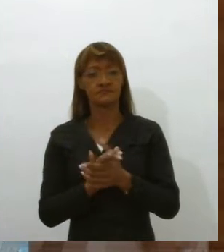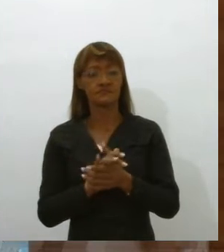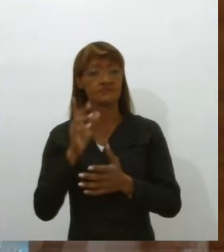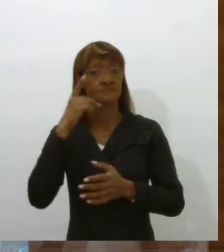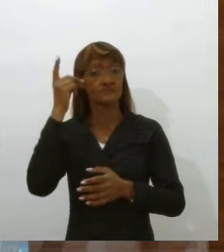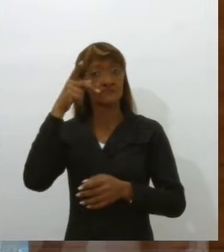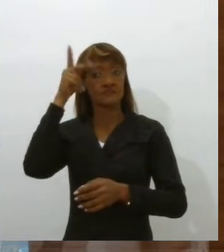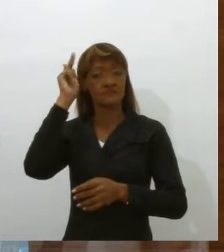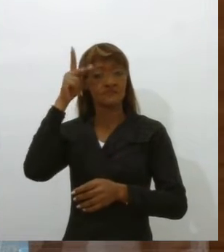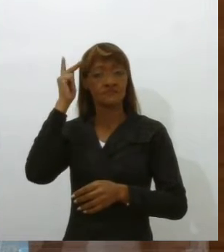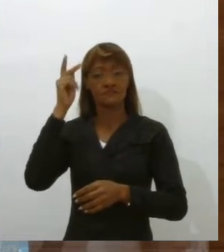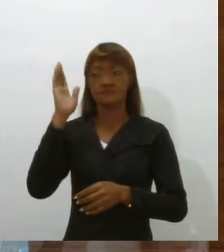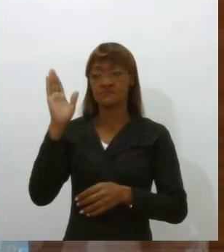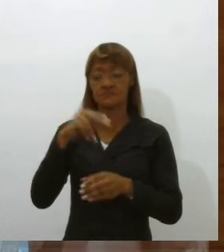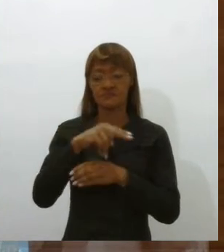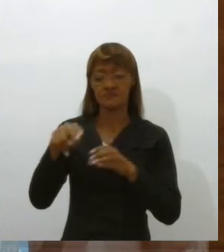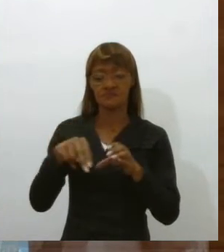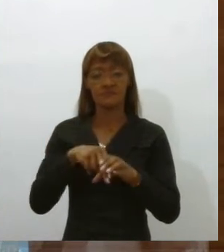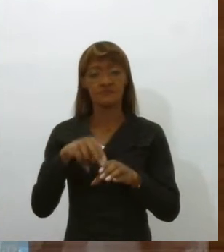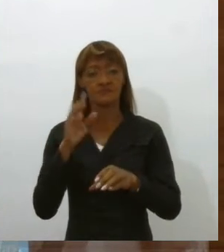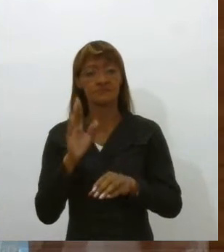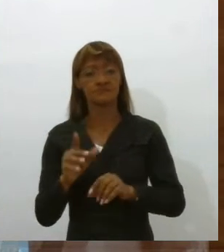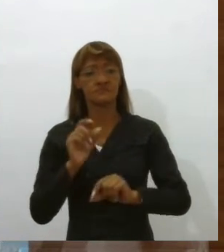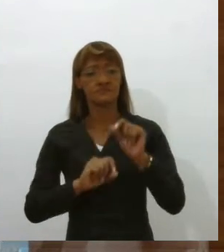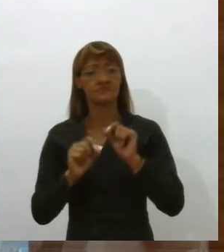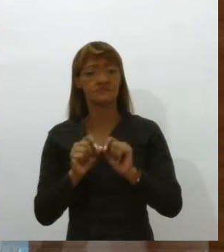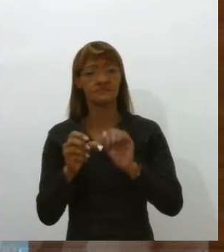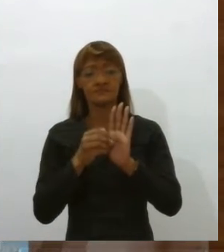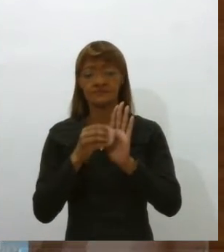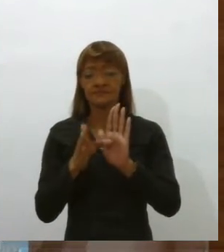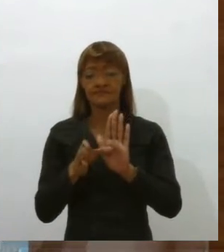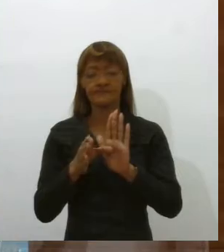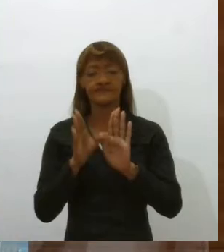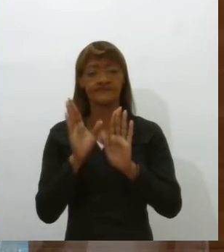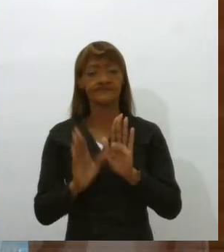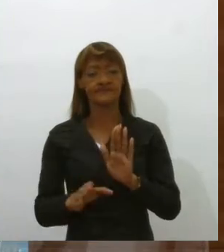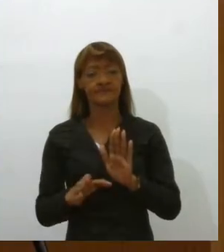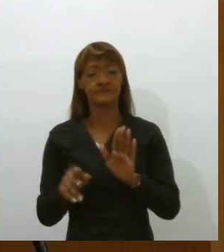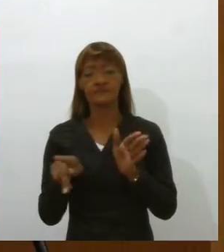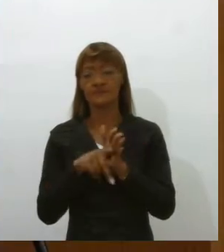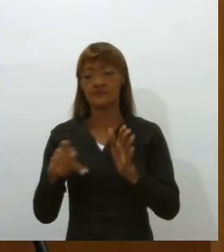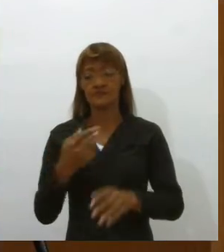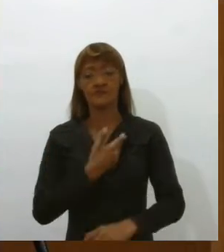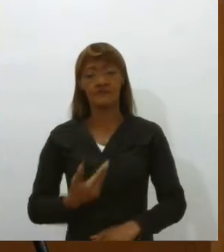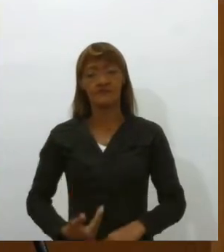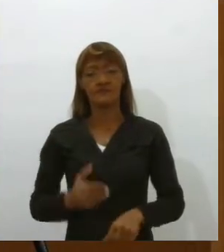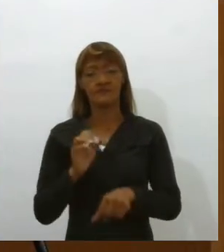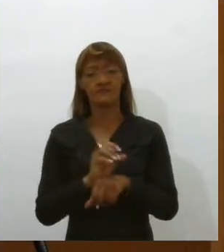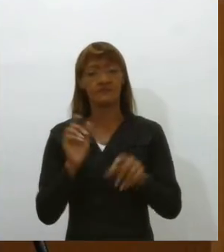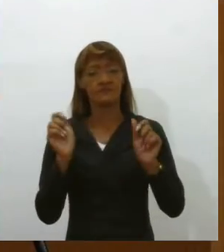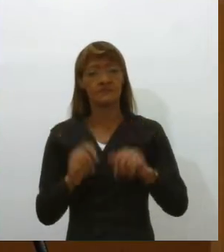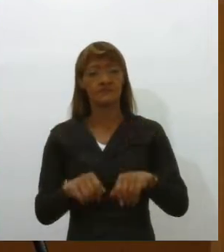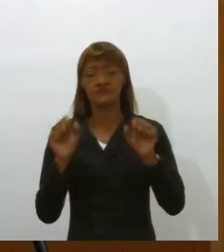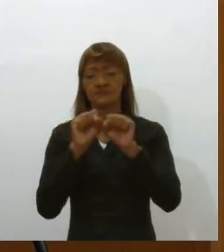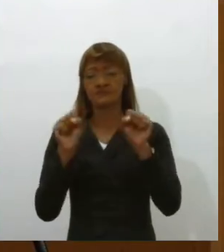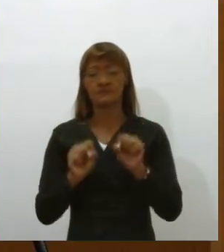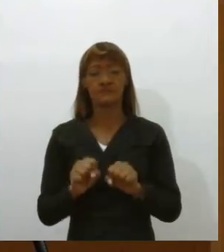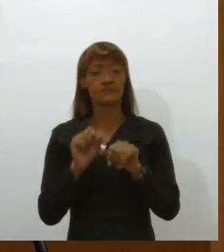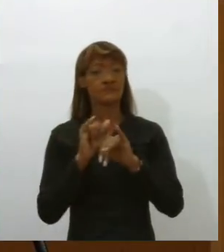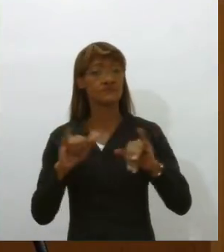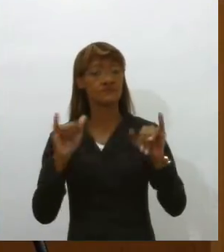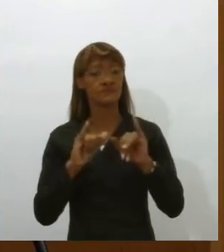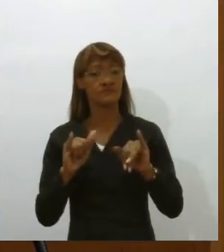à tribuna fazer defesa de uma indicação que ela encaminhou ao governo do Estado para a criação do sistema informatizado Maria da Penha